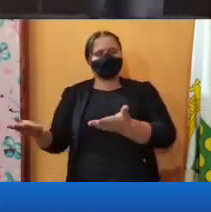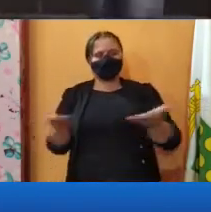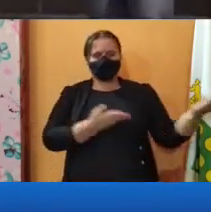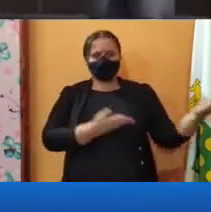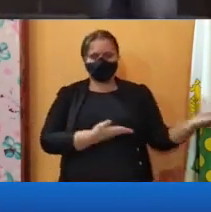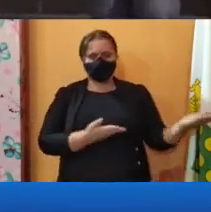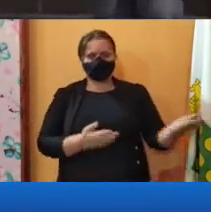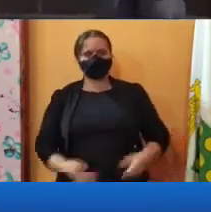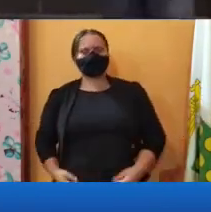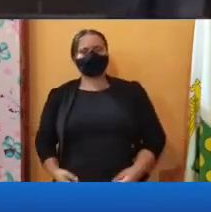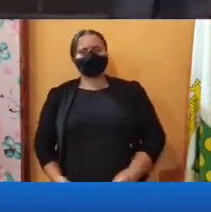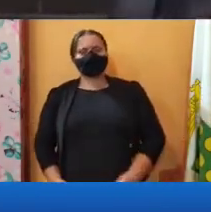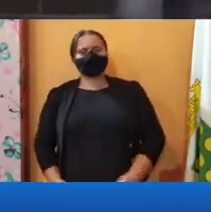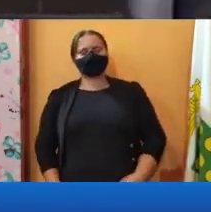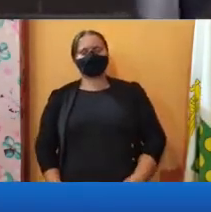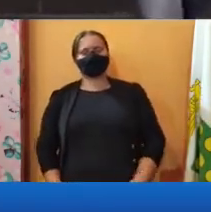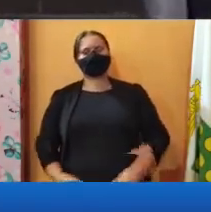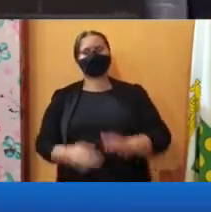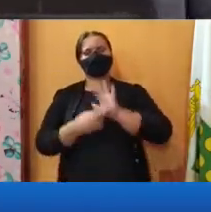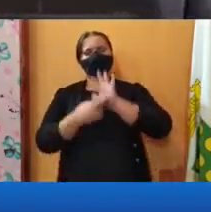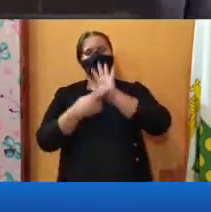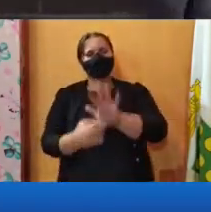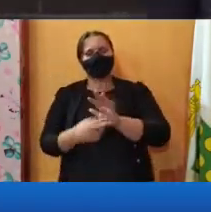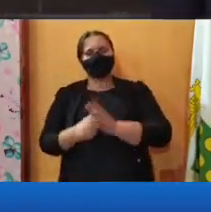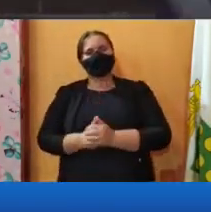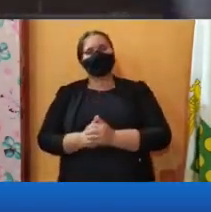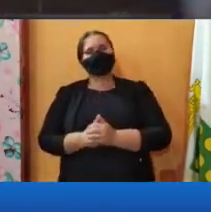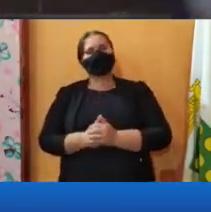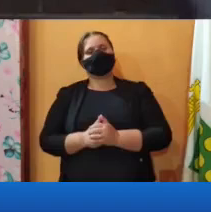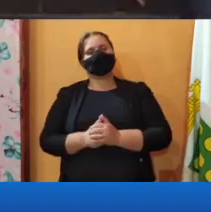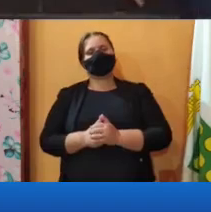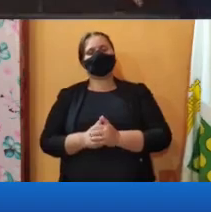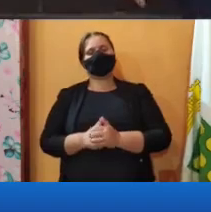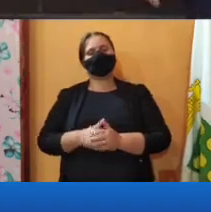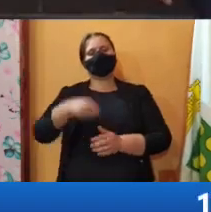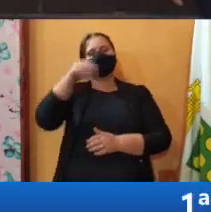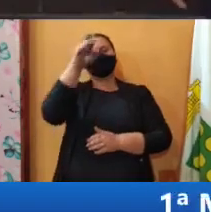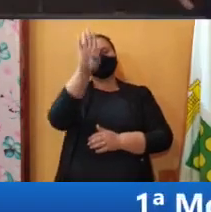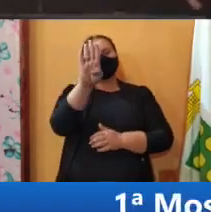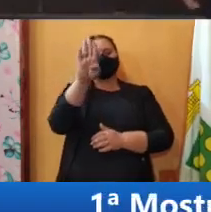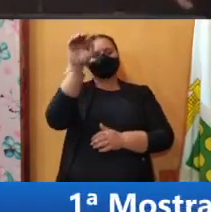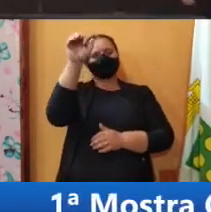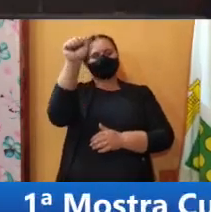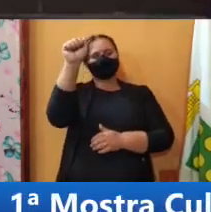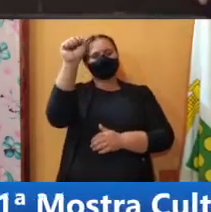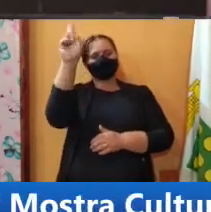convidamos a representante da Barraca Azul, é a filha do nosso Ricardo, Iliane.